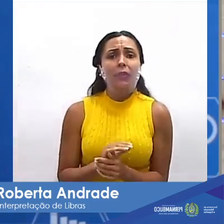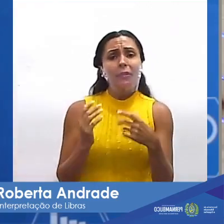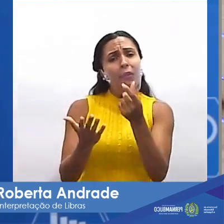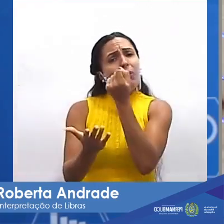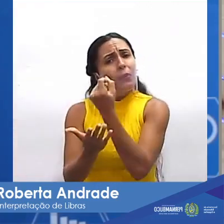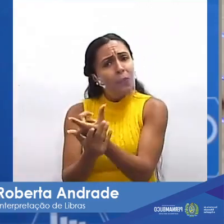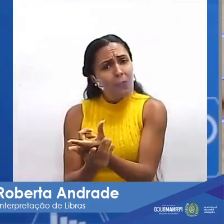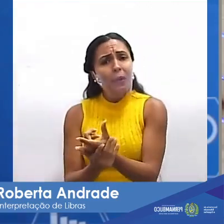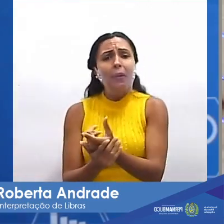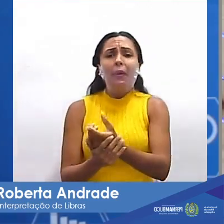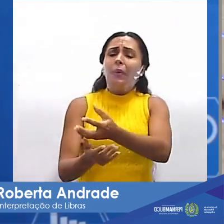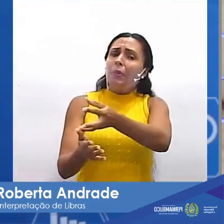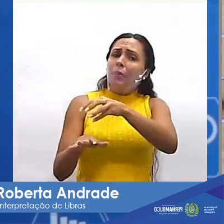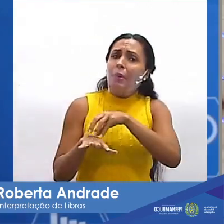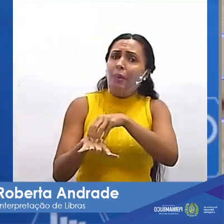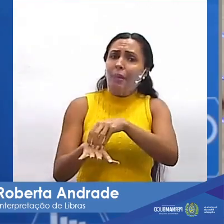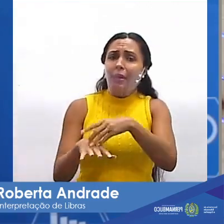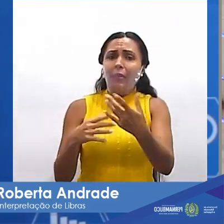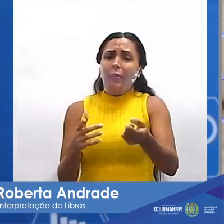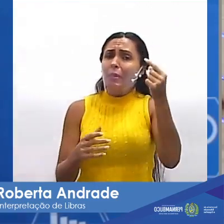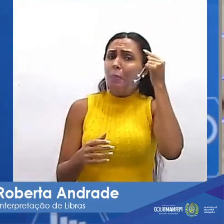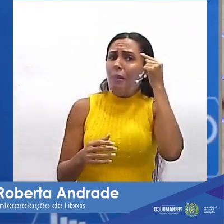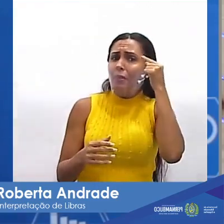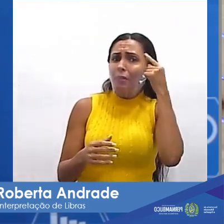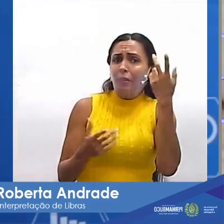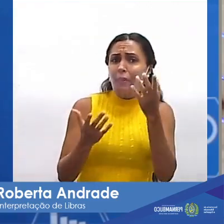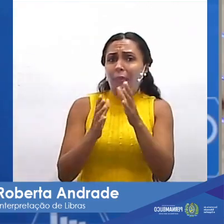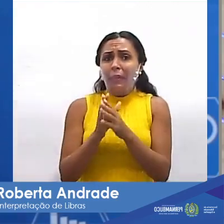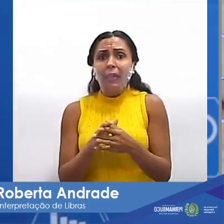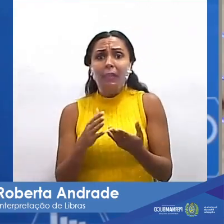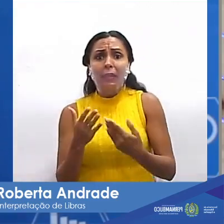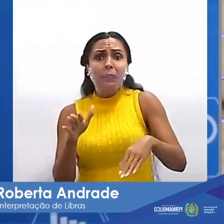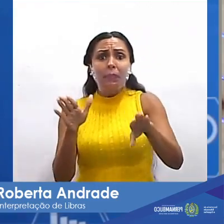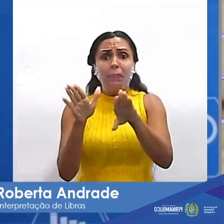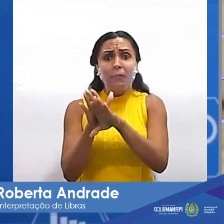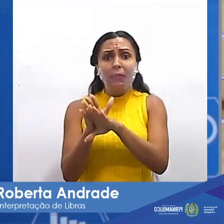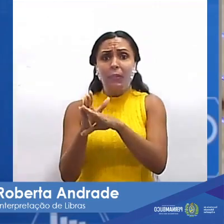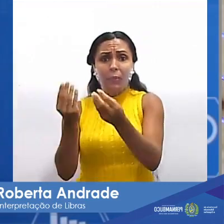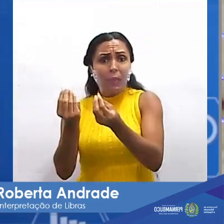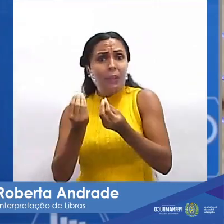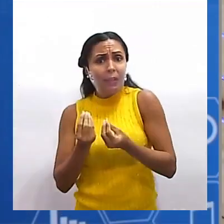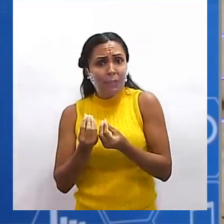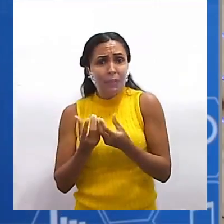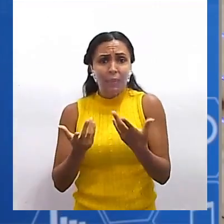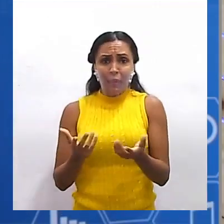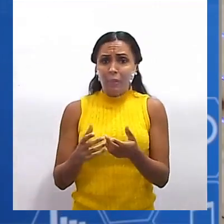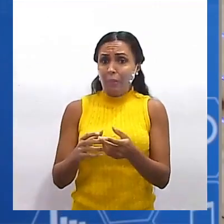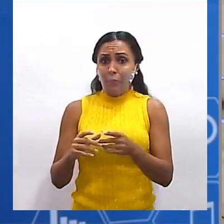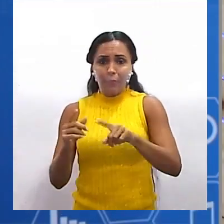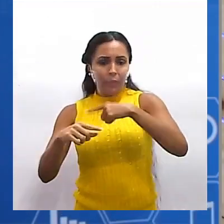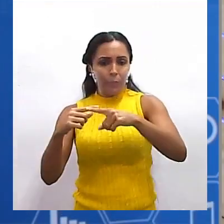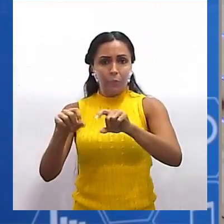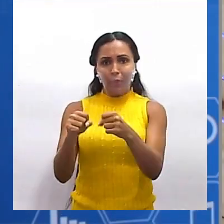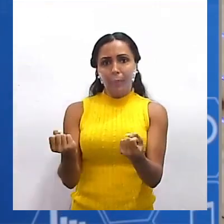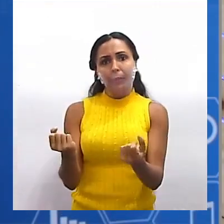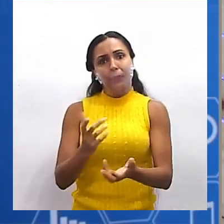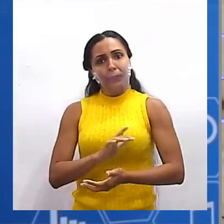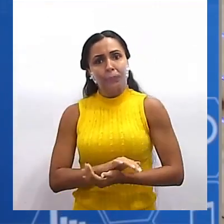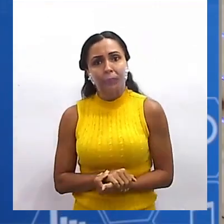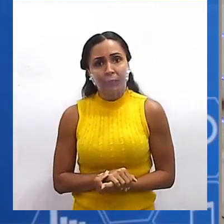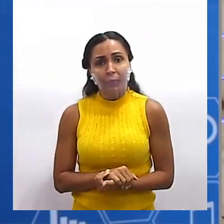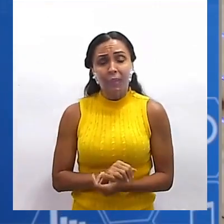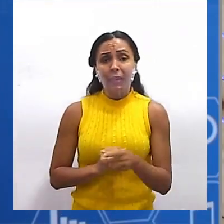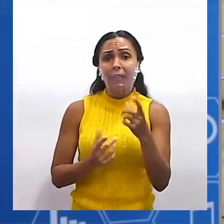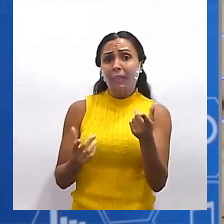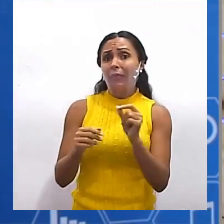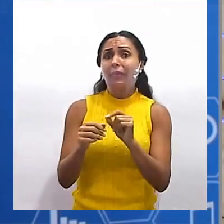uma carga e quando você pensa que não, você chegou, sua carga 2 dias depois quebra. Então, o que é que você